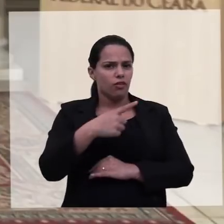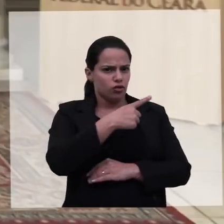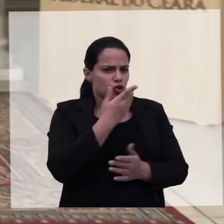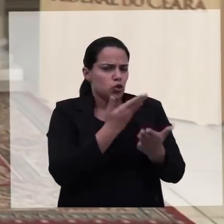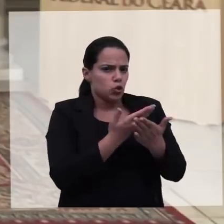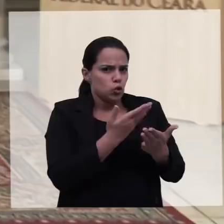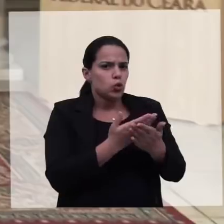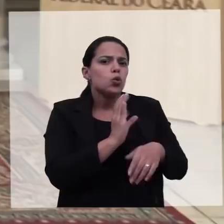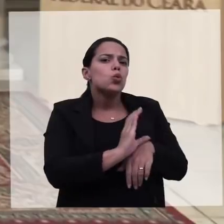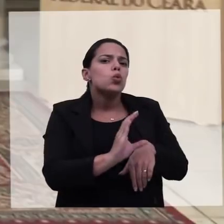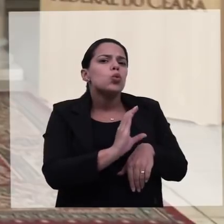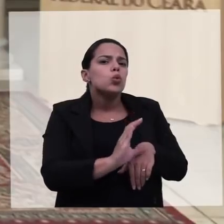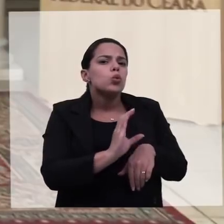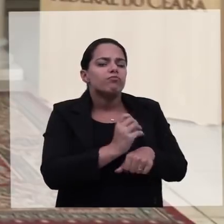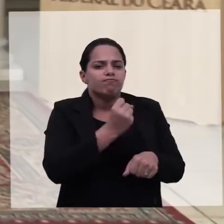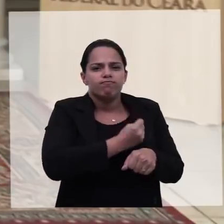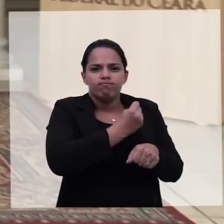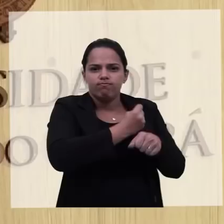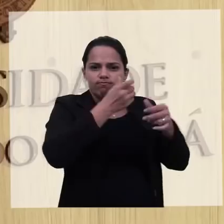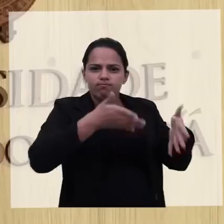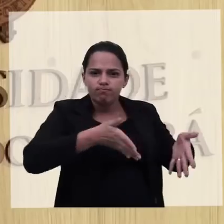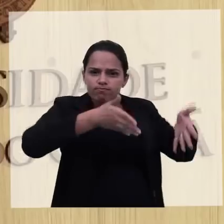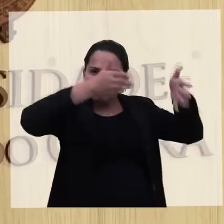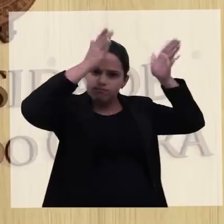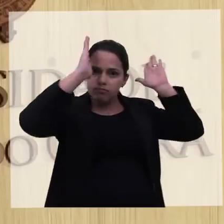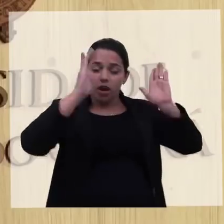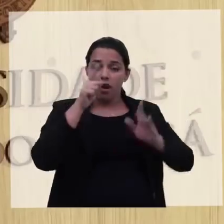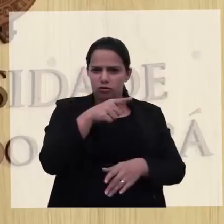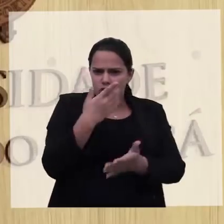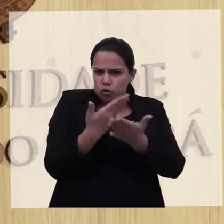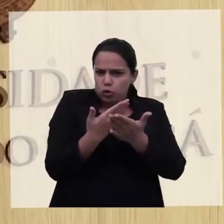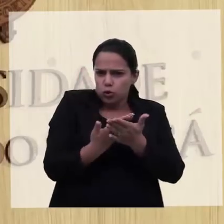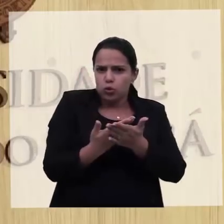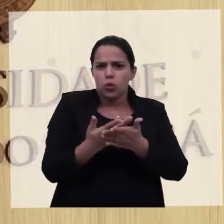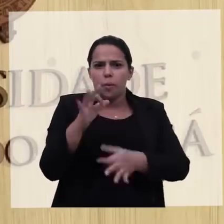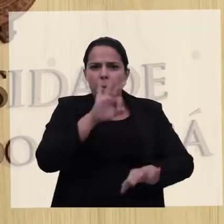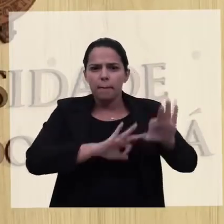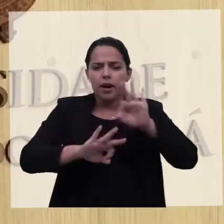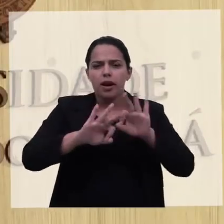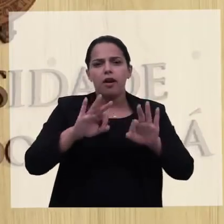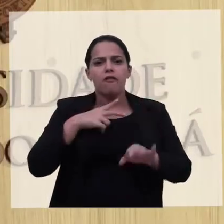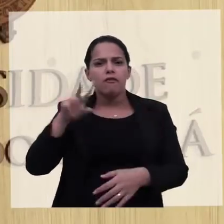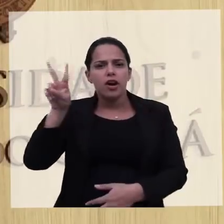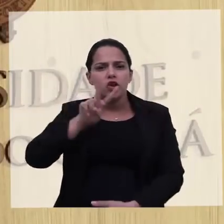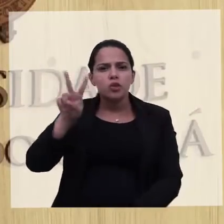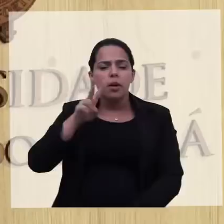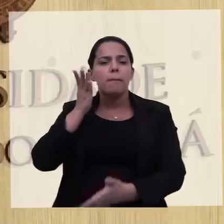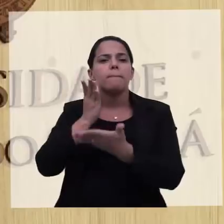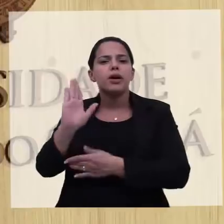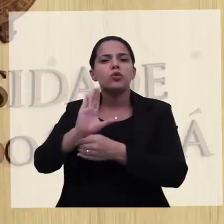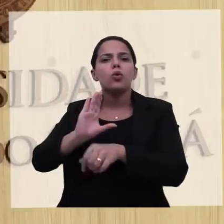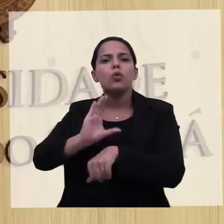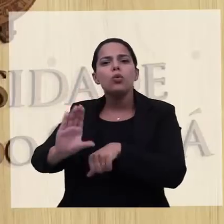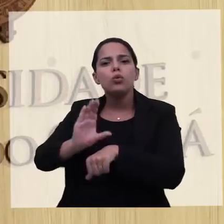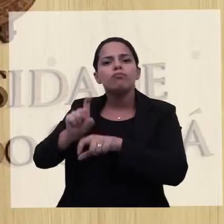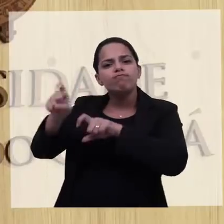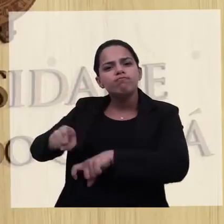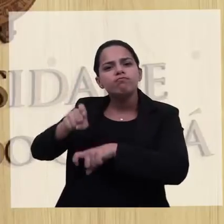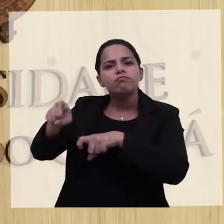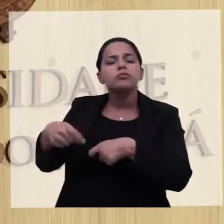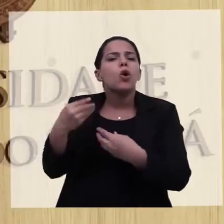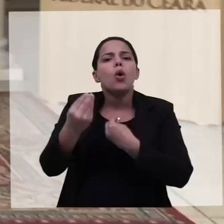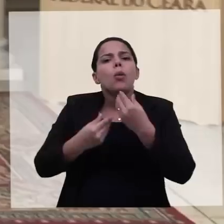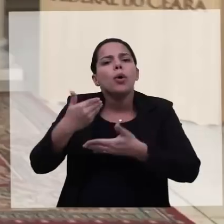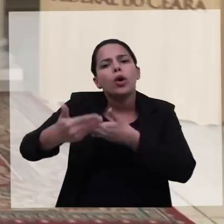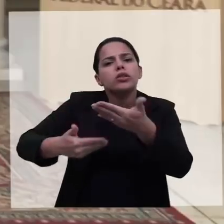cursou lá edificações e aí depois a senhora se preparou para o vestibular e passou aqui em agronomia. Como é que foi essa decisão e esse processo de estudar